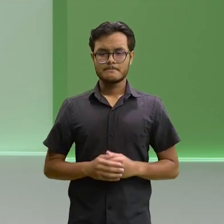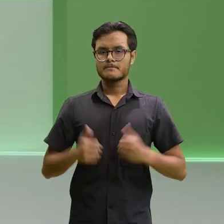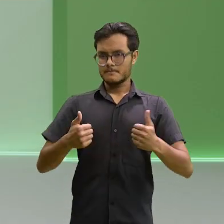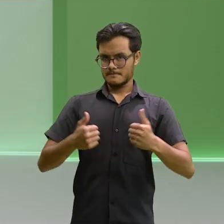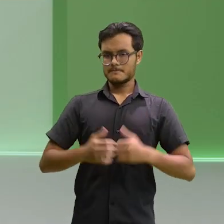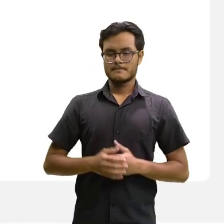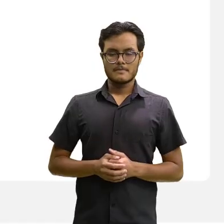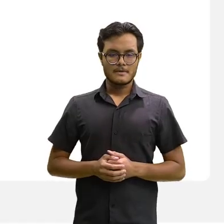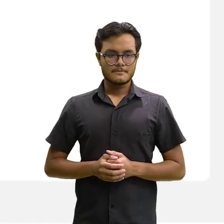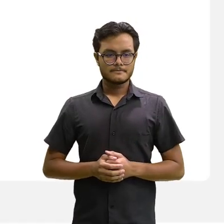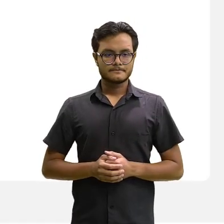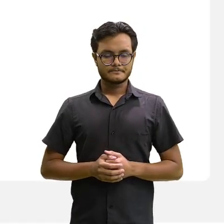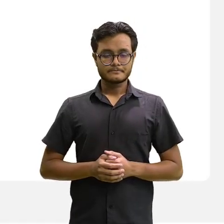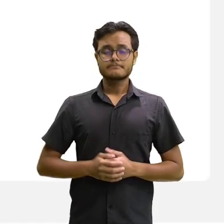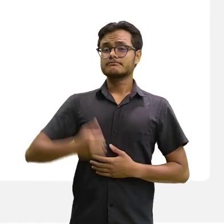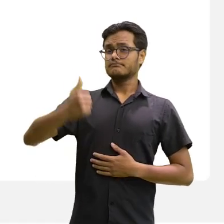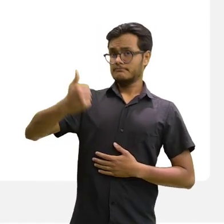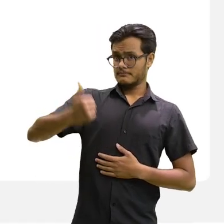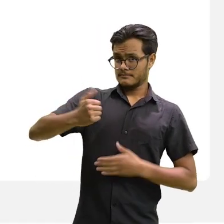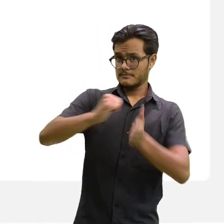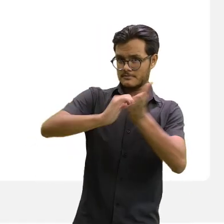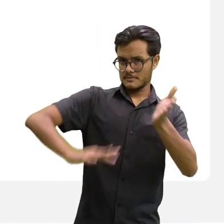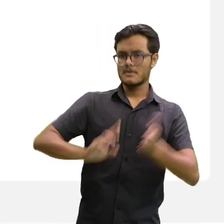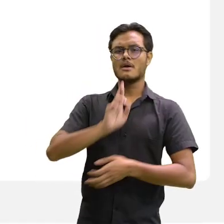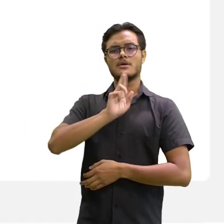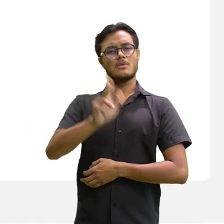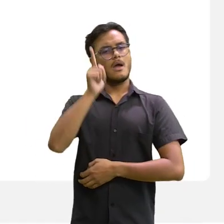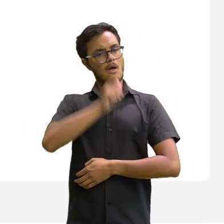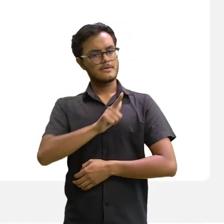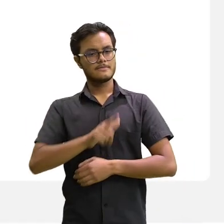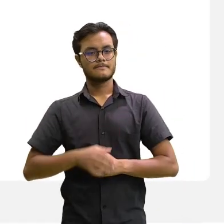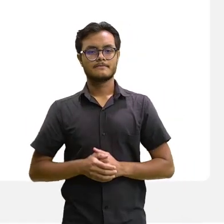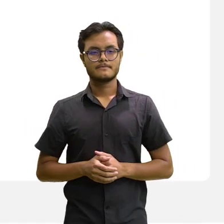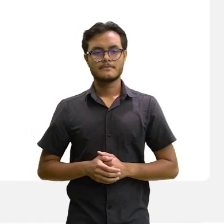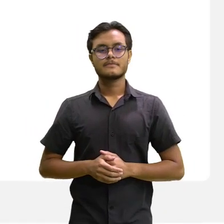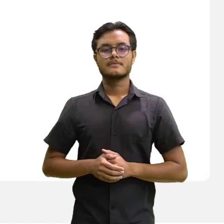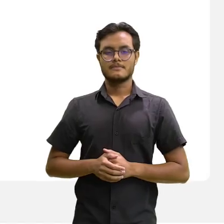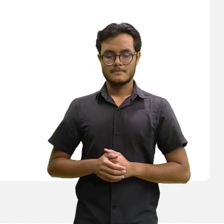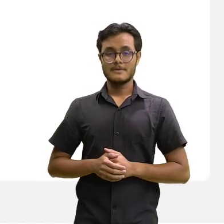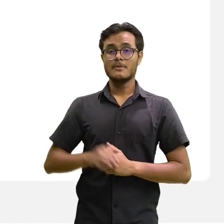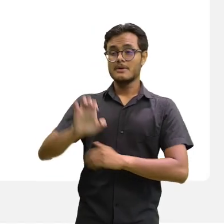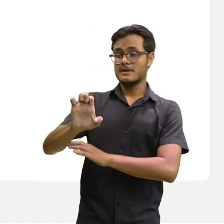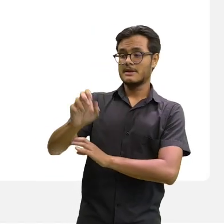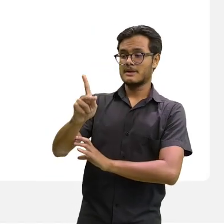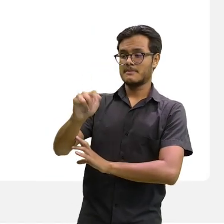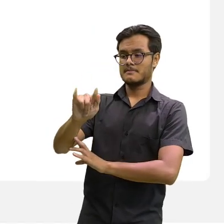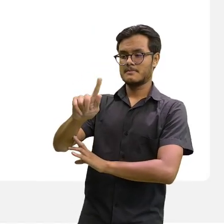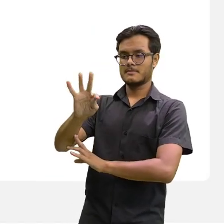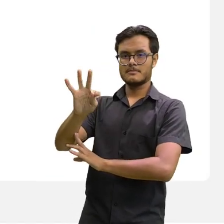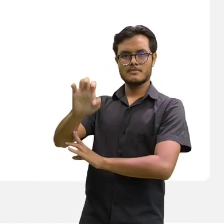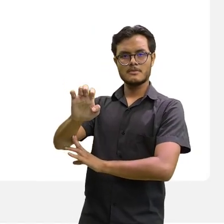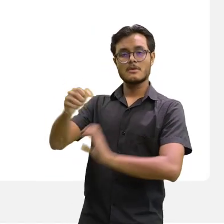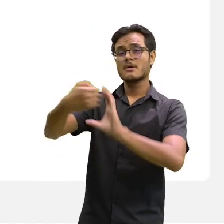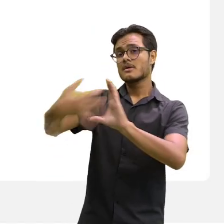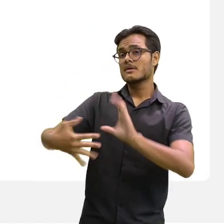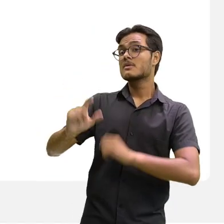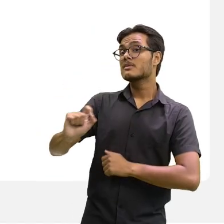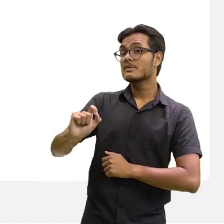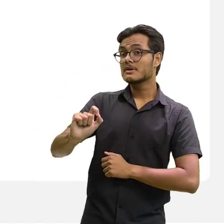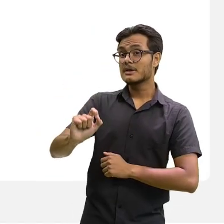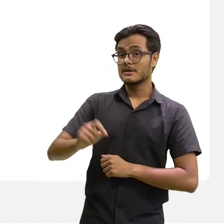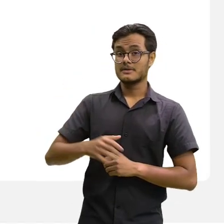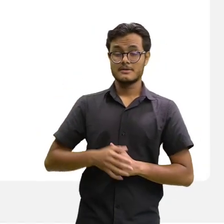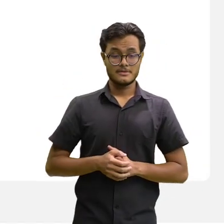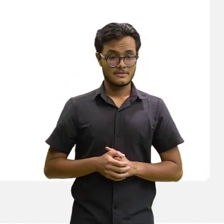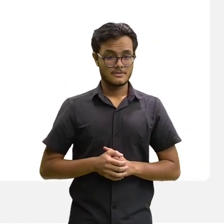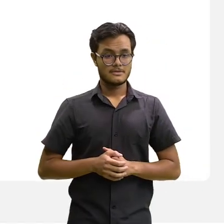bem. Vamos, então, responder a nossa pergunta. A epiglote, então, ela é formada por um tecido